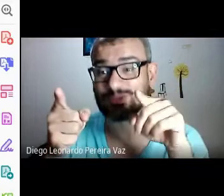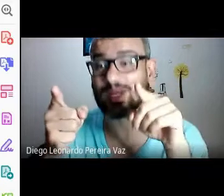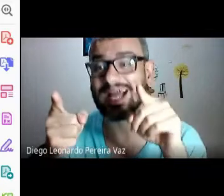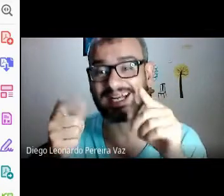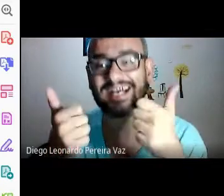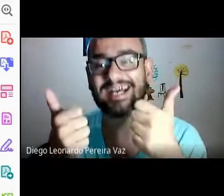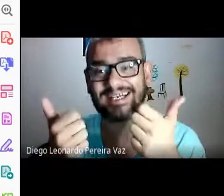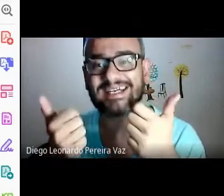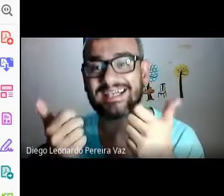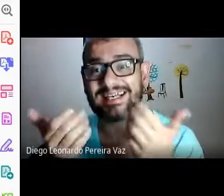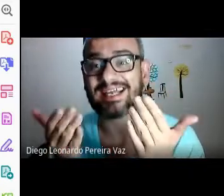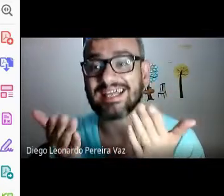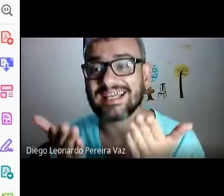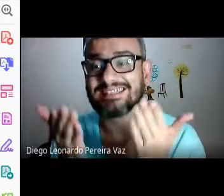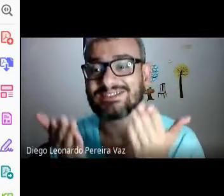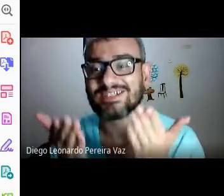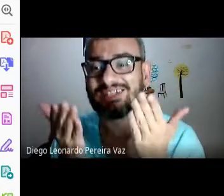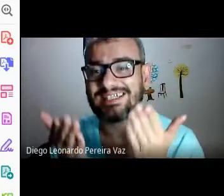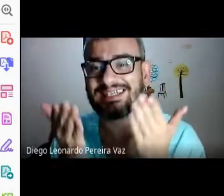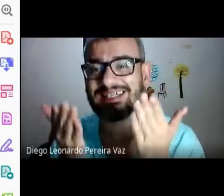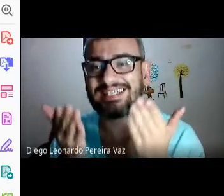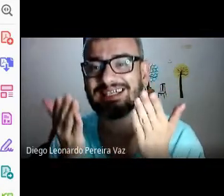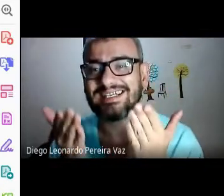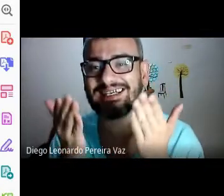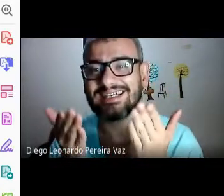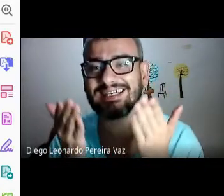Eita, Tuana. Eita.